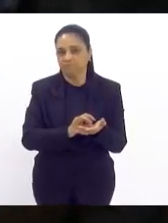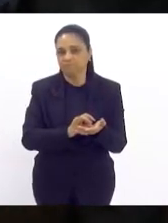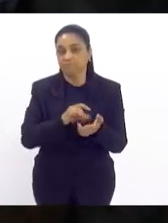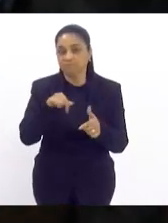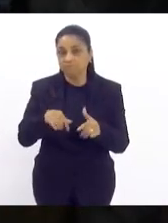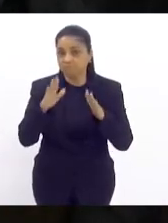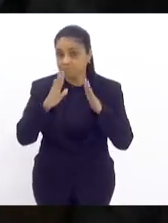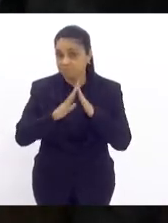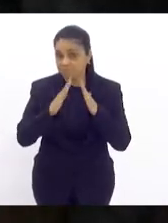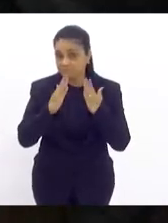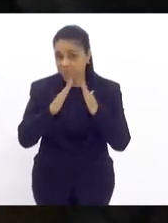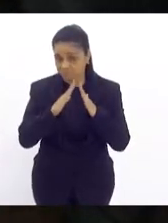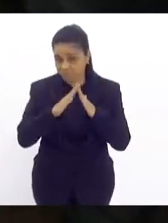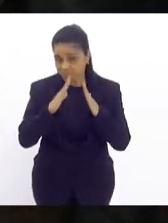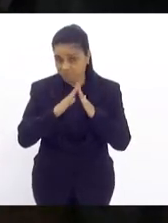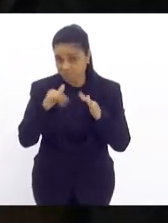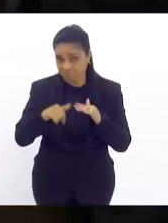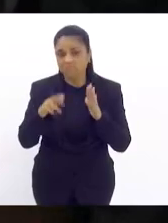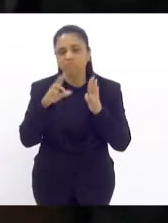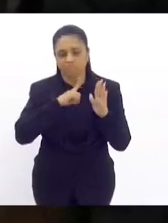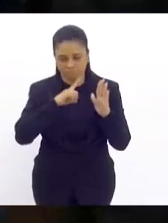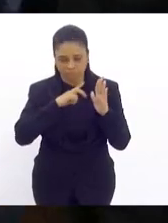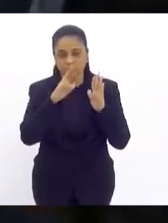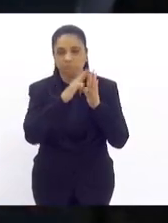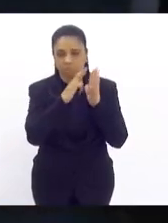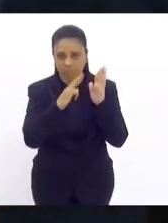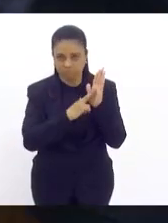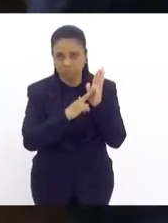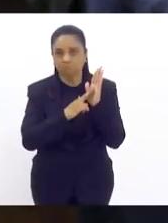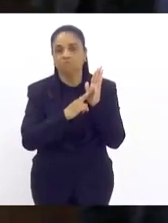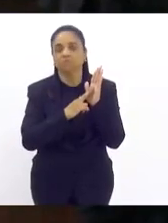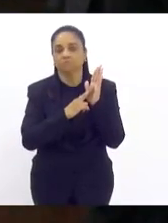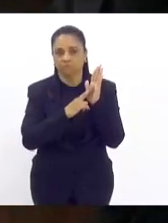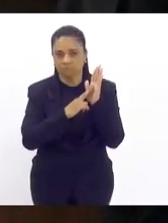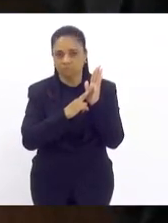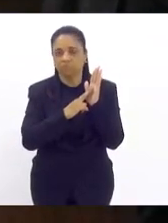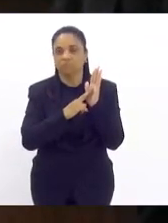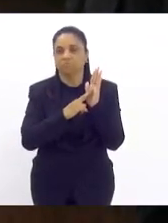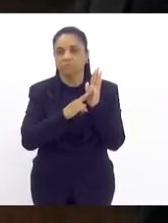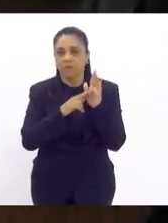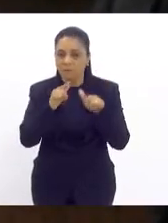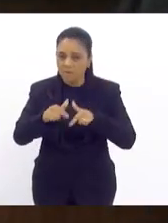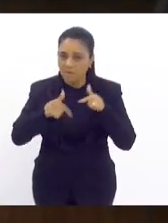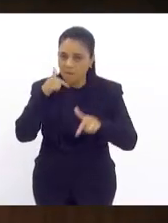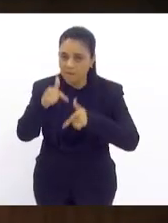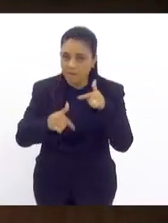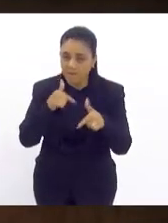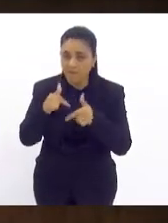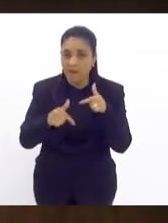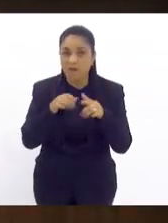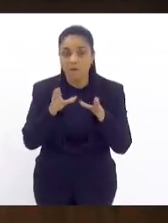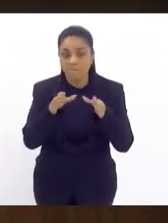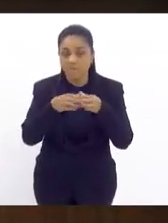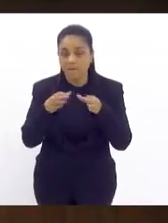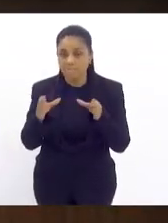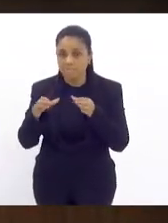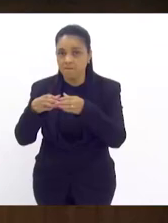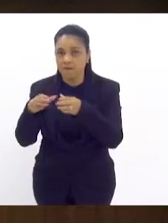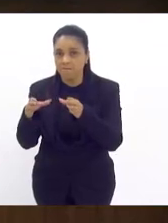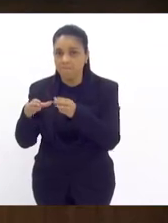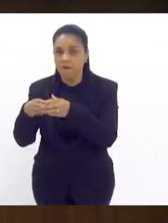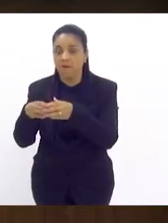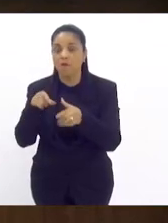aqui na casa tem regras né estabelecidas no Regimento para o funcionamento da frente e as frentes são iniciativas